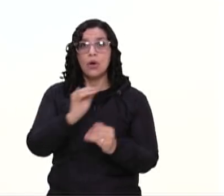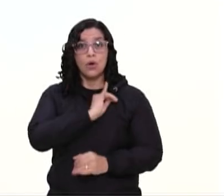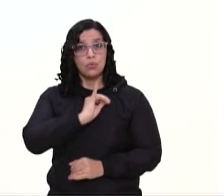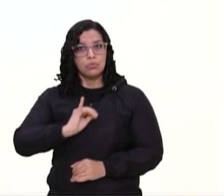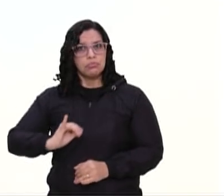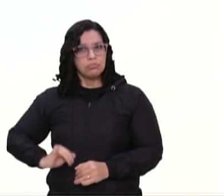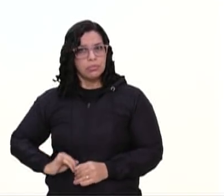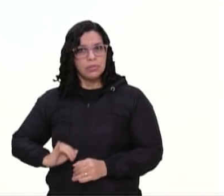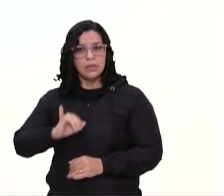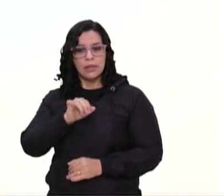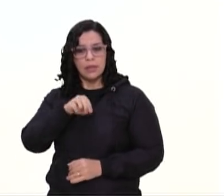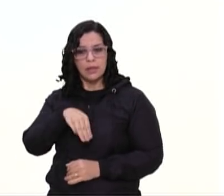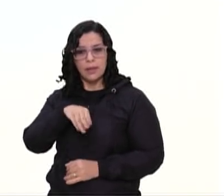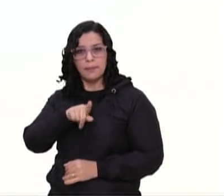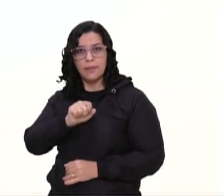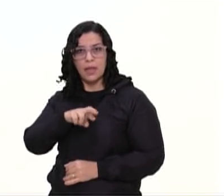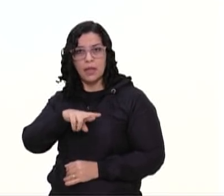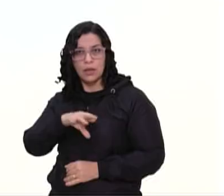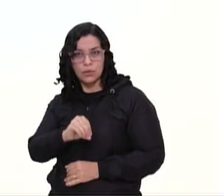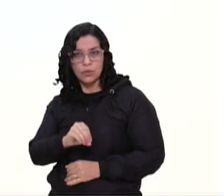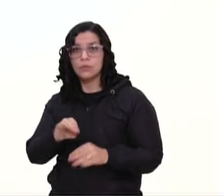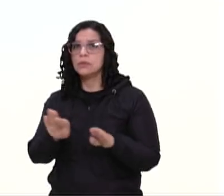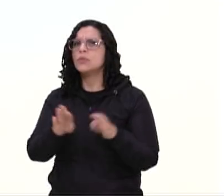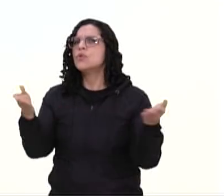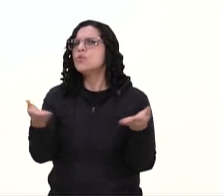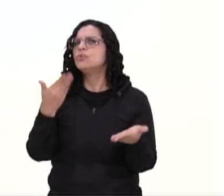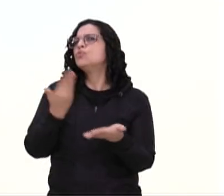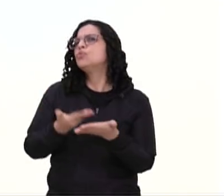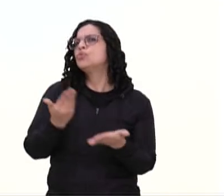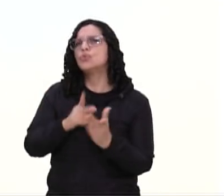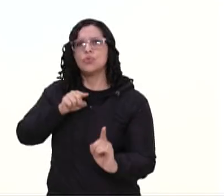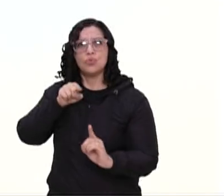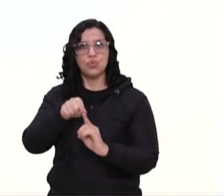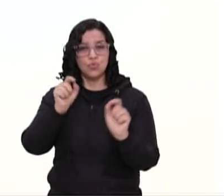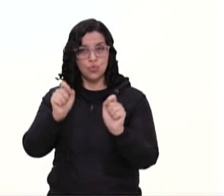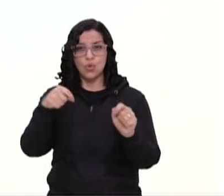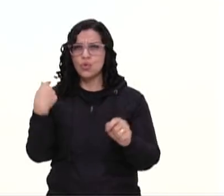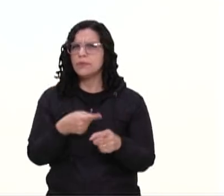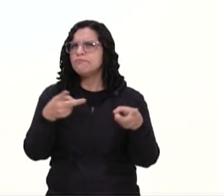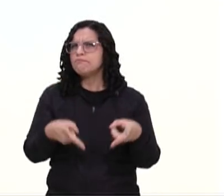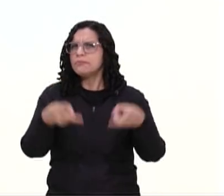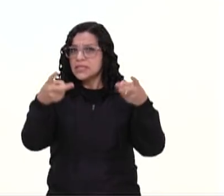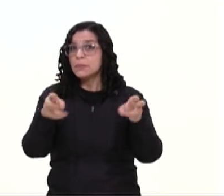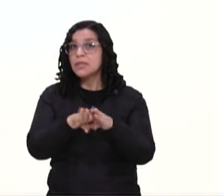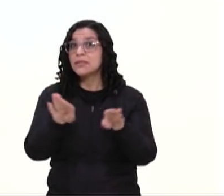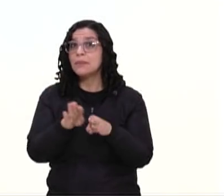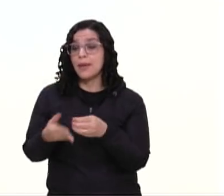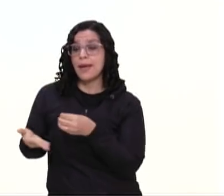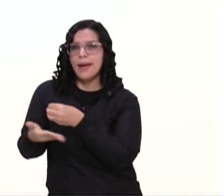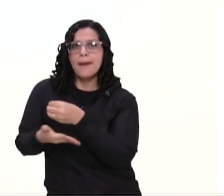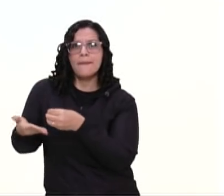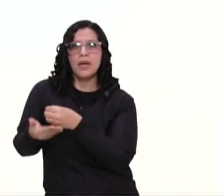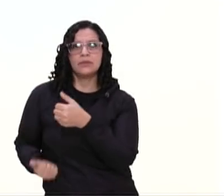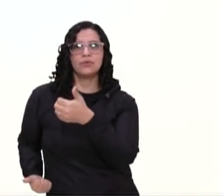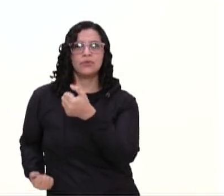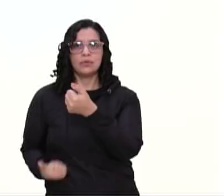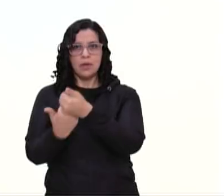império. O que nós vamos ver na aula de hoje? Qual o nosso objetivo? É identificar as bases do poder